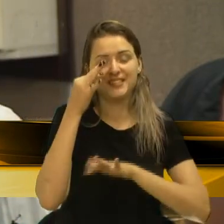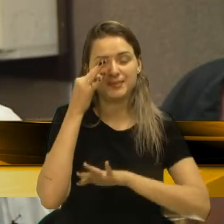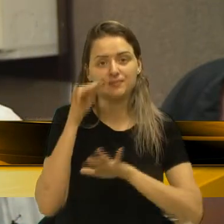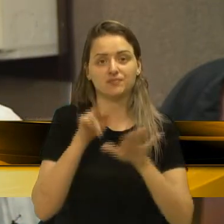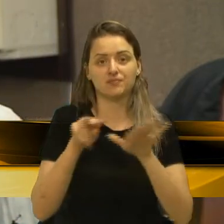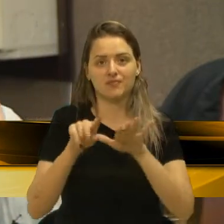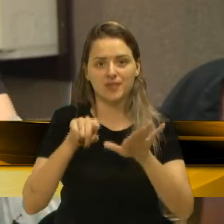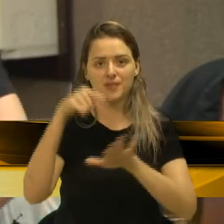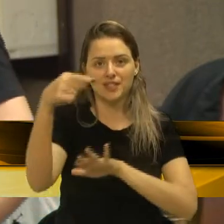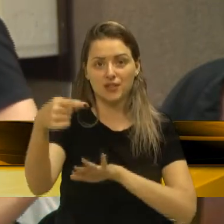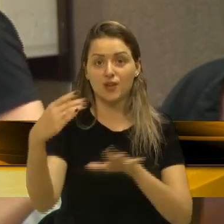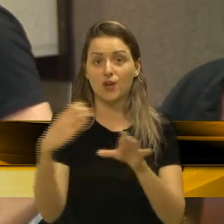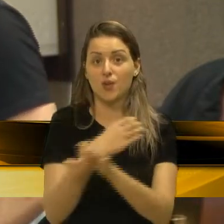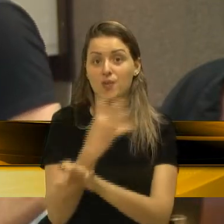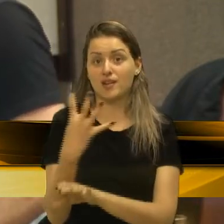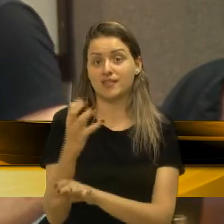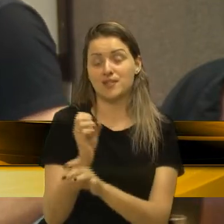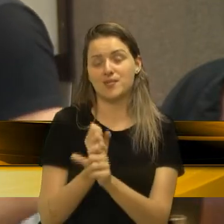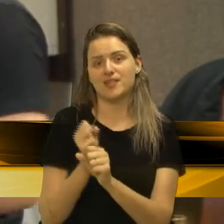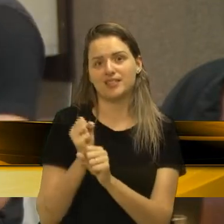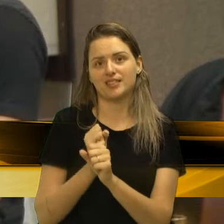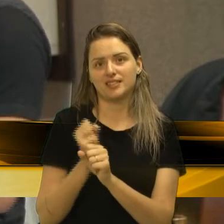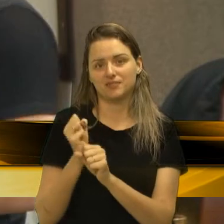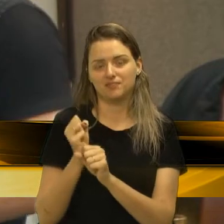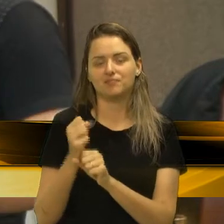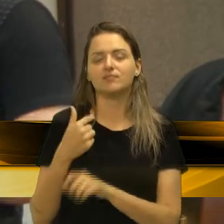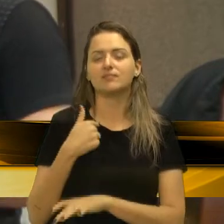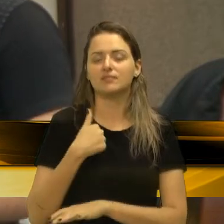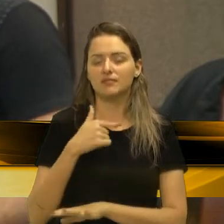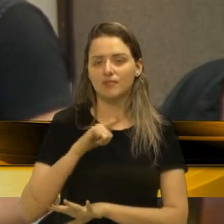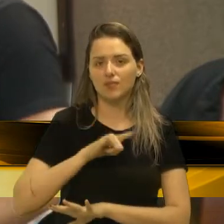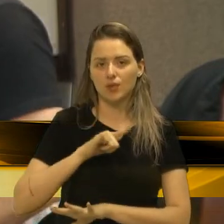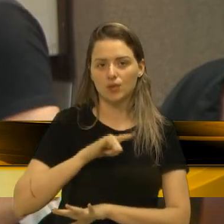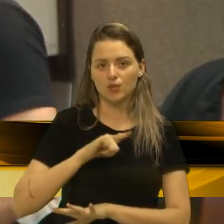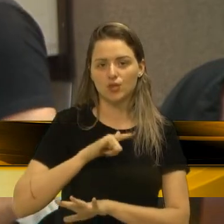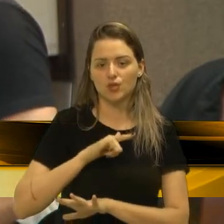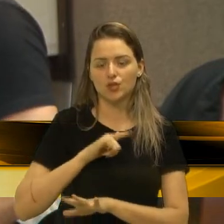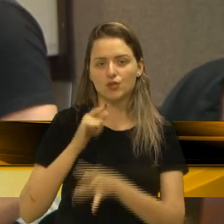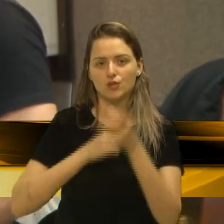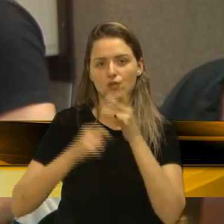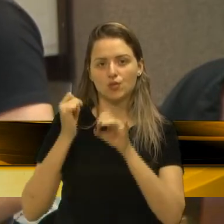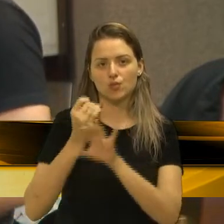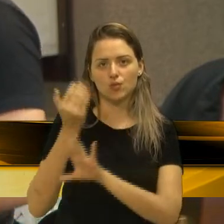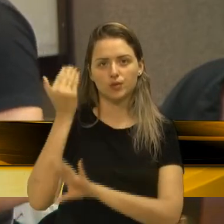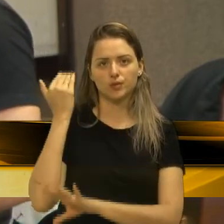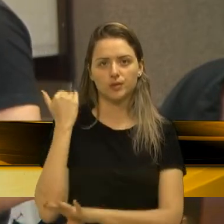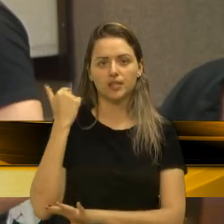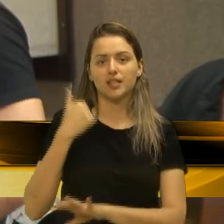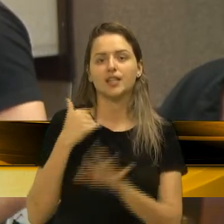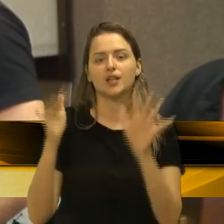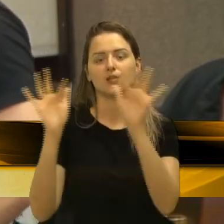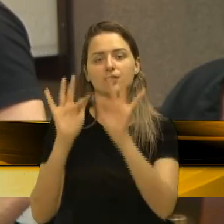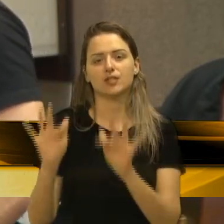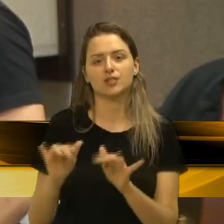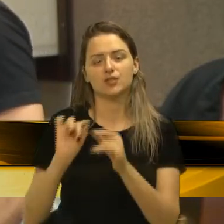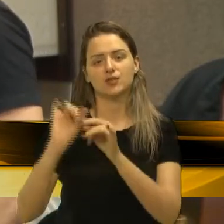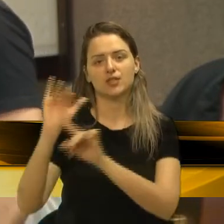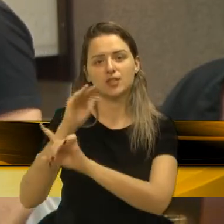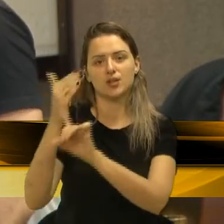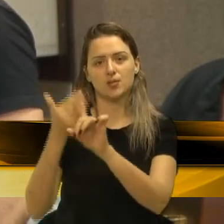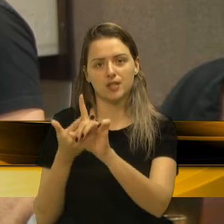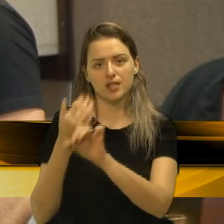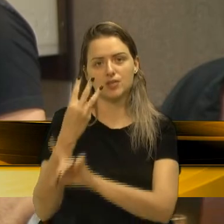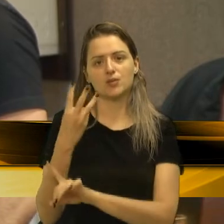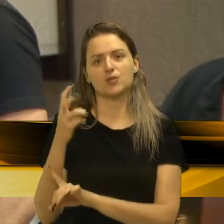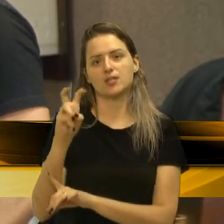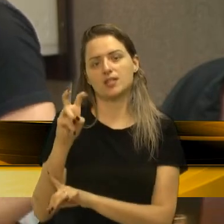vem estará fazendo 40 anos. Tive aqui na legislatura passada a alegria de poder fazer homenagem dos 35 anos da